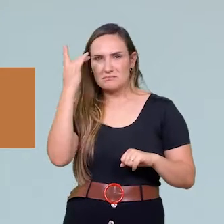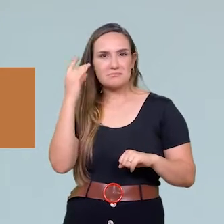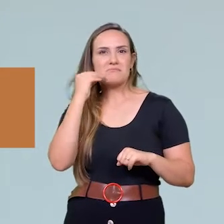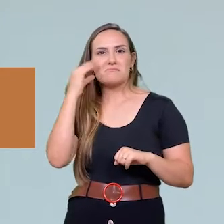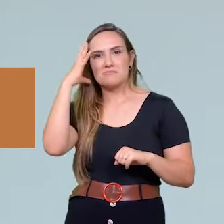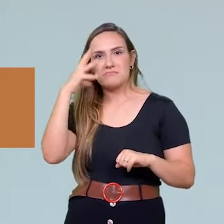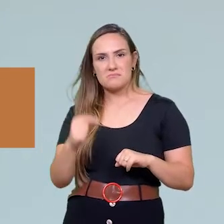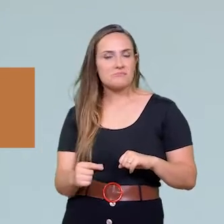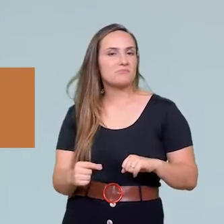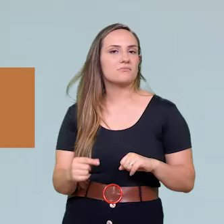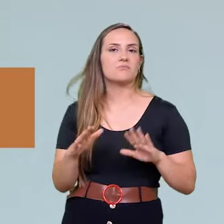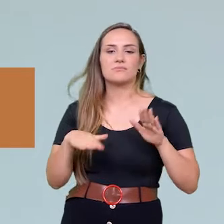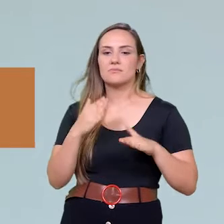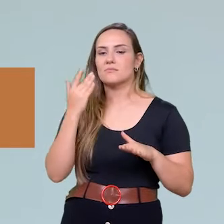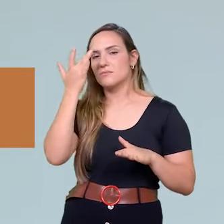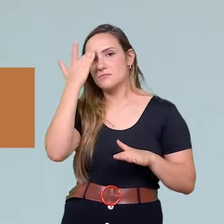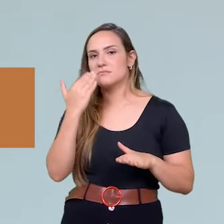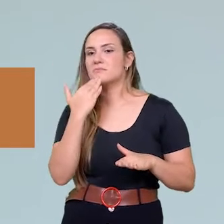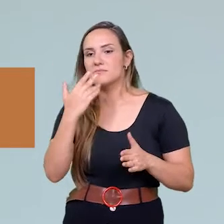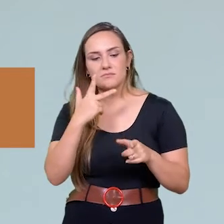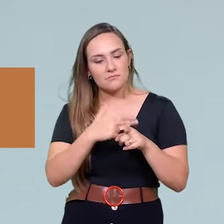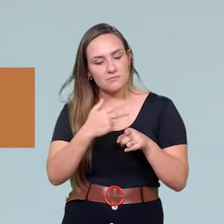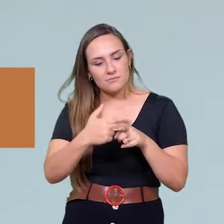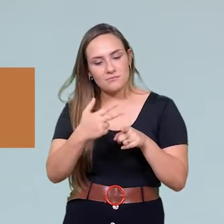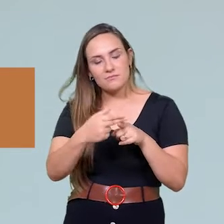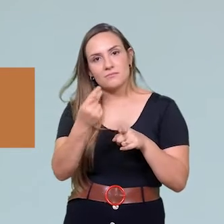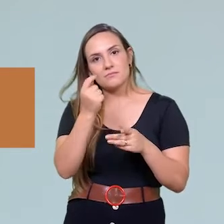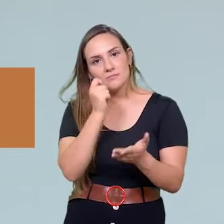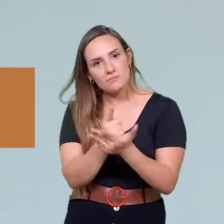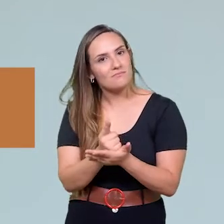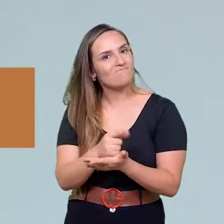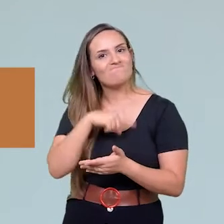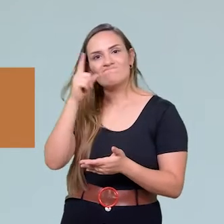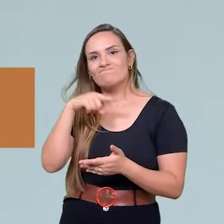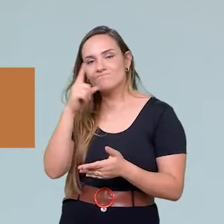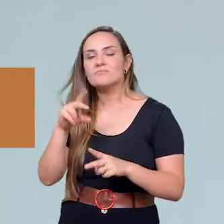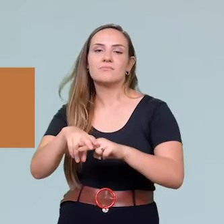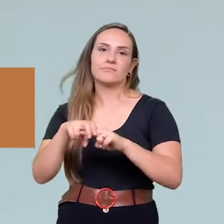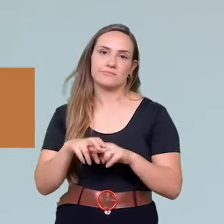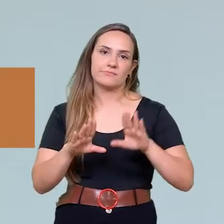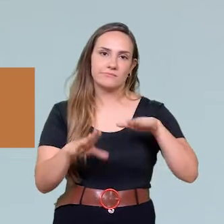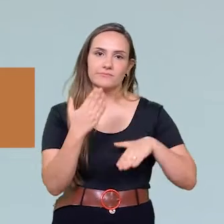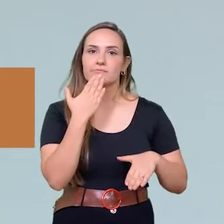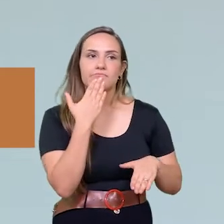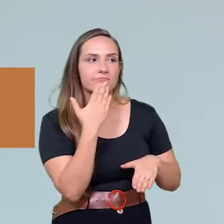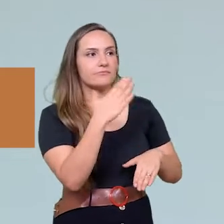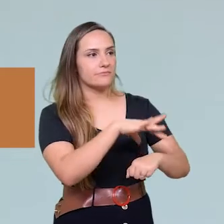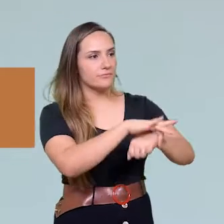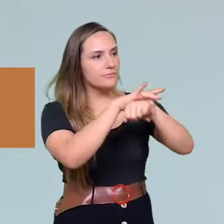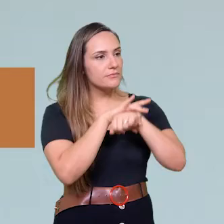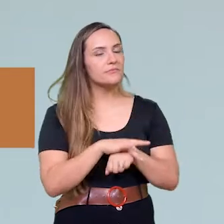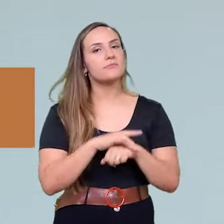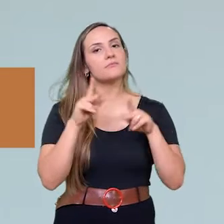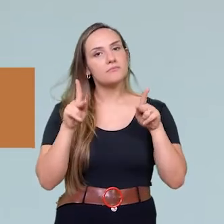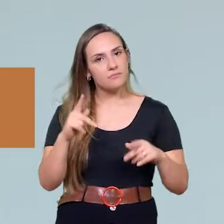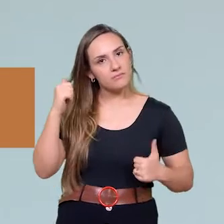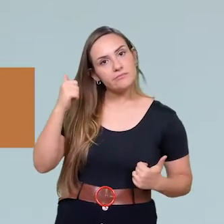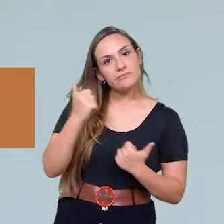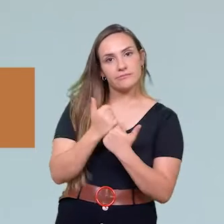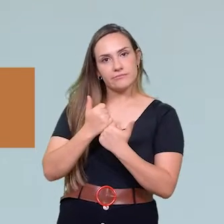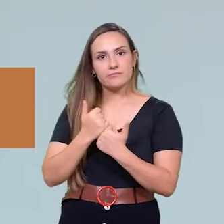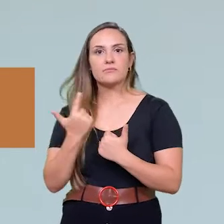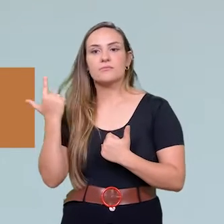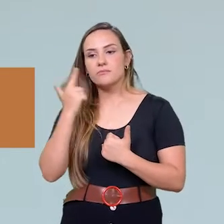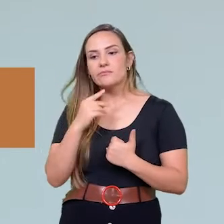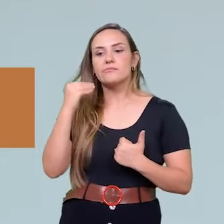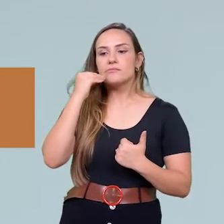sempre pessoas que não conseguem um parcelamento, uma negociação dentro de suas condições e por intermédio desse ambiente um